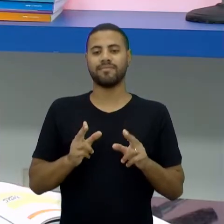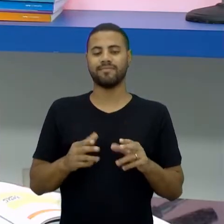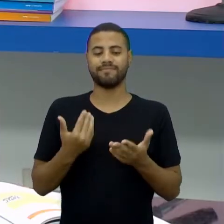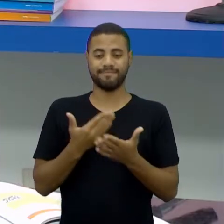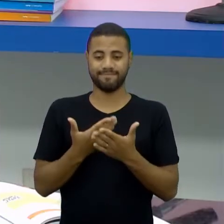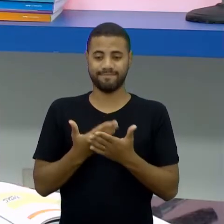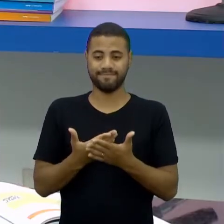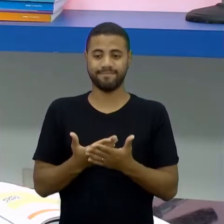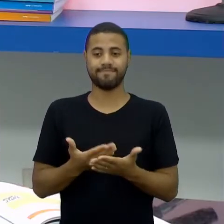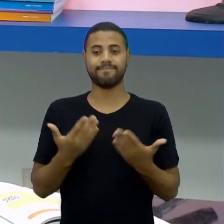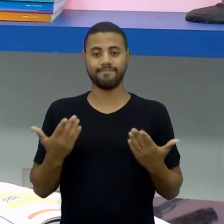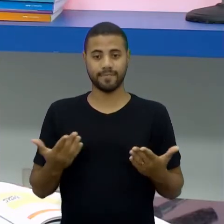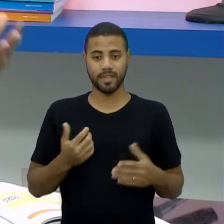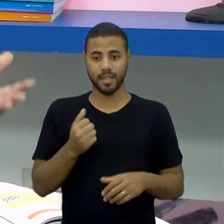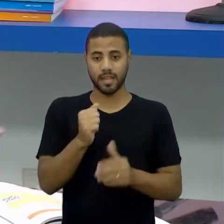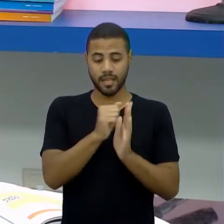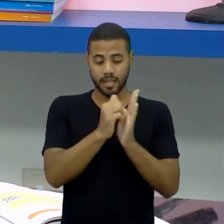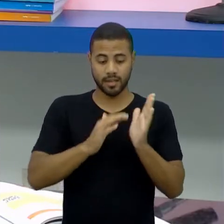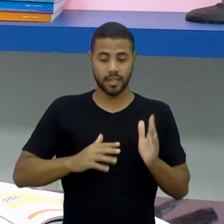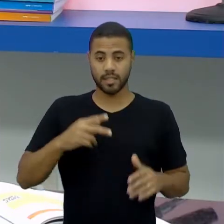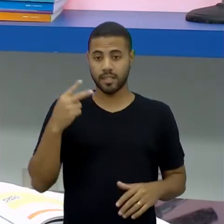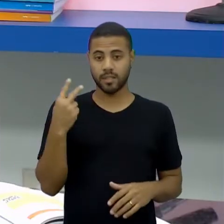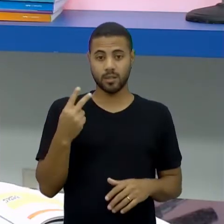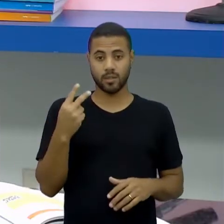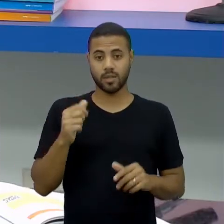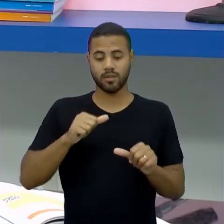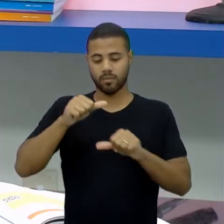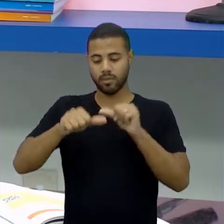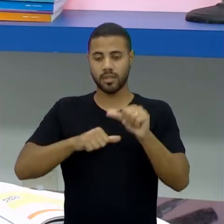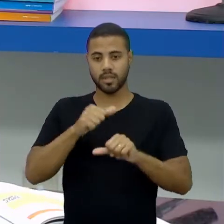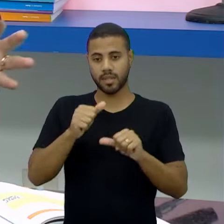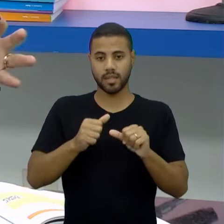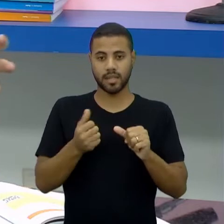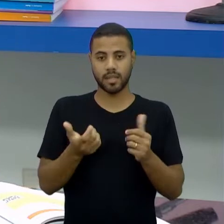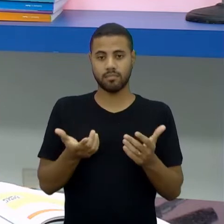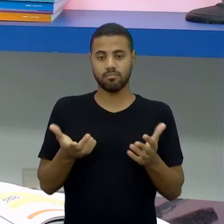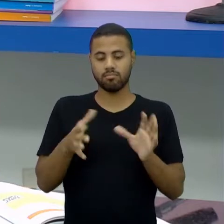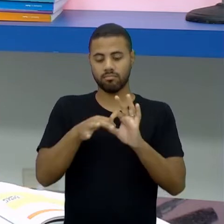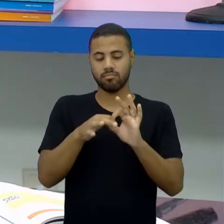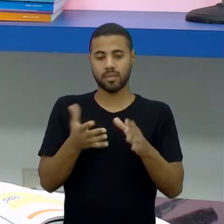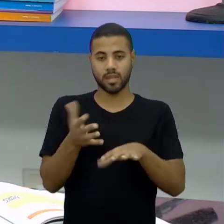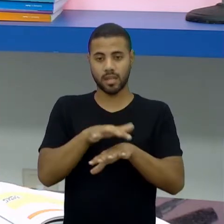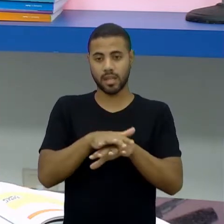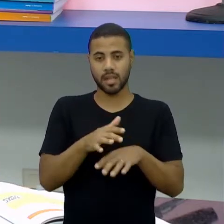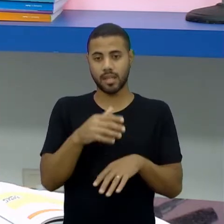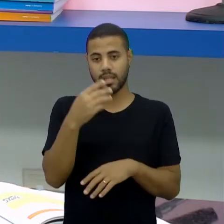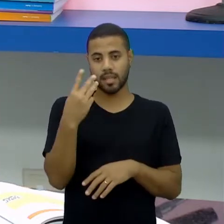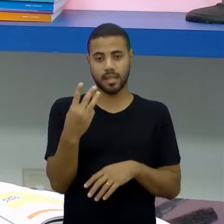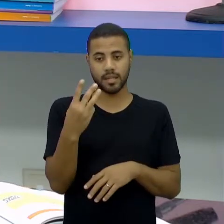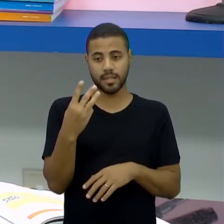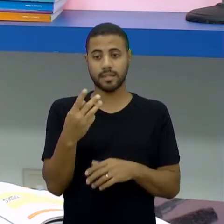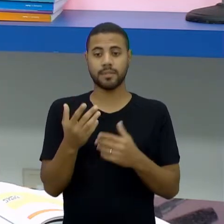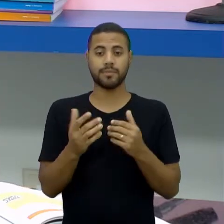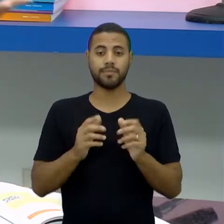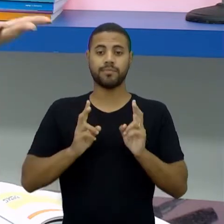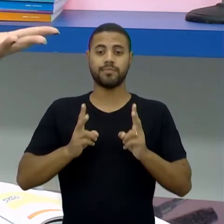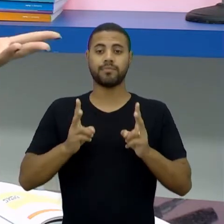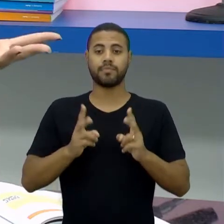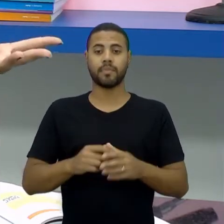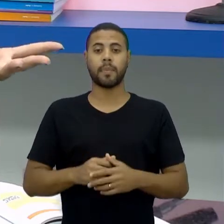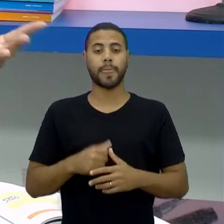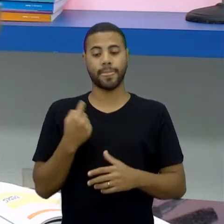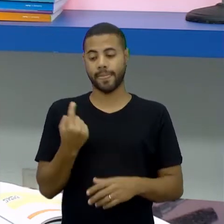nossa última da atividade 2, eu também vou para a atividade integrada 3 e nossos componentes continuam assistindo. Mauro, nós não